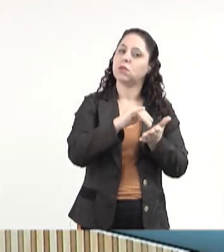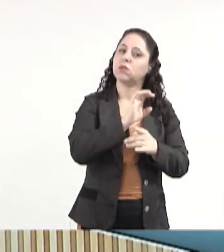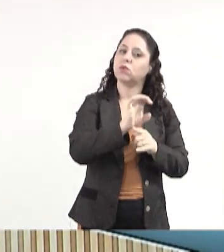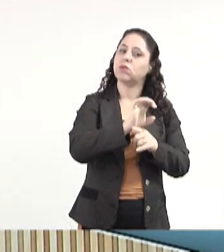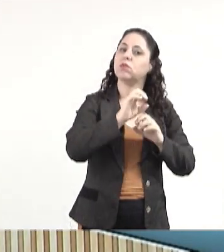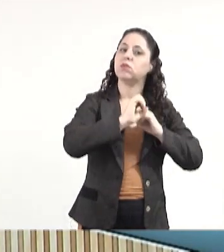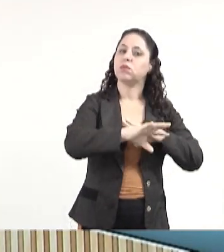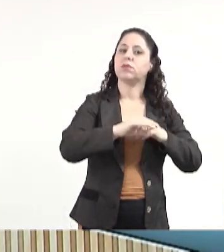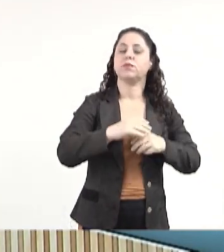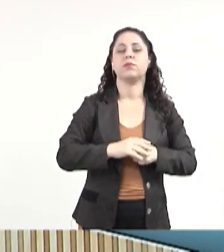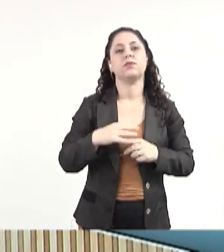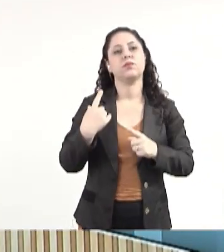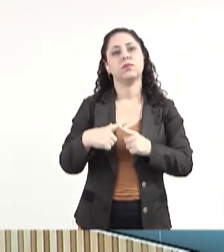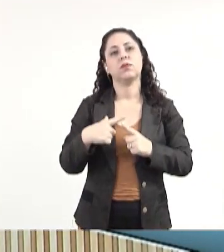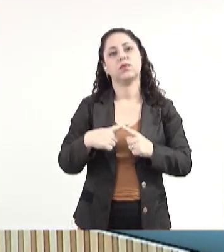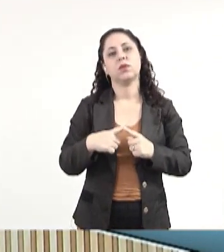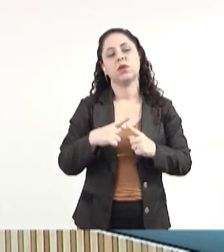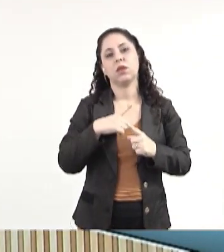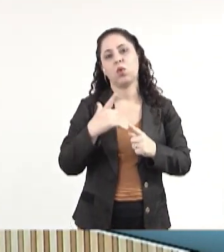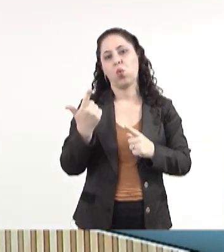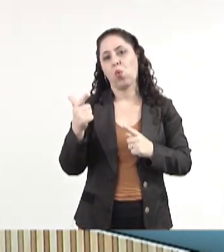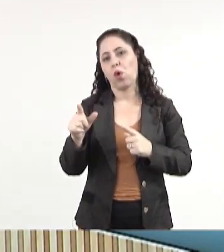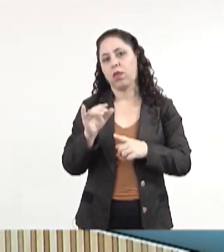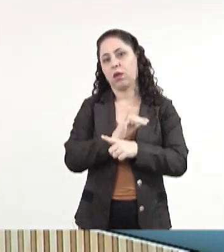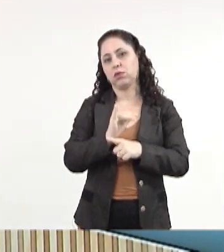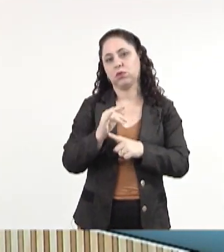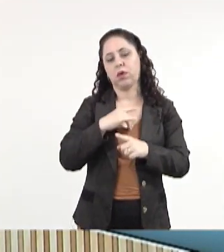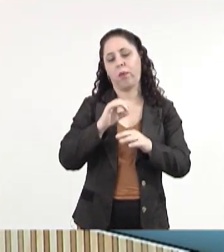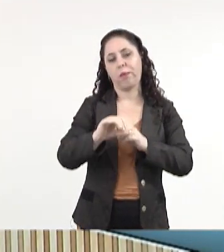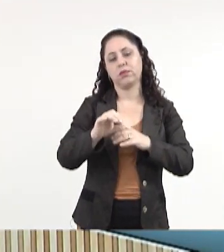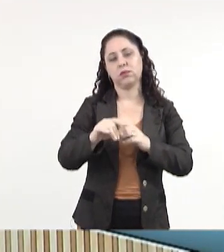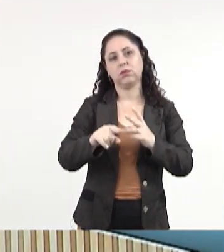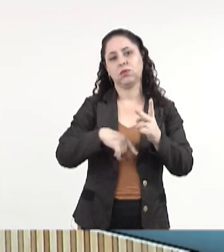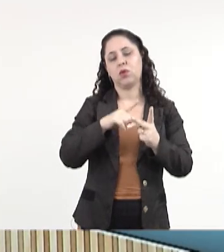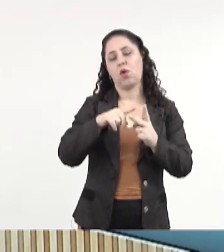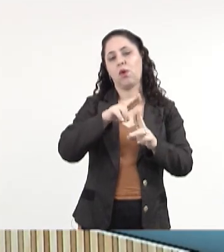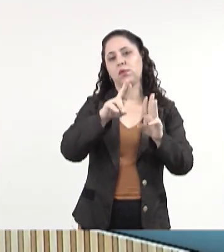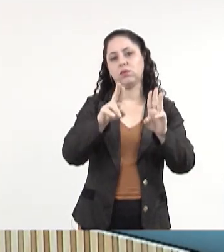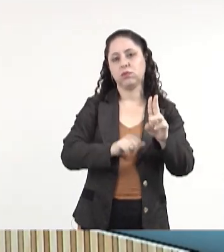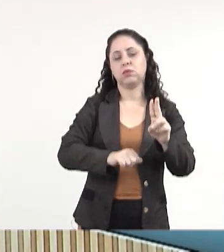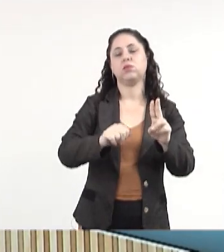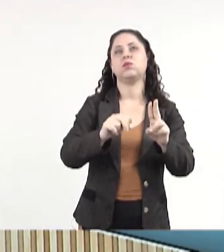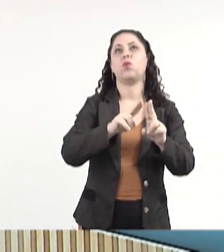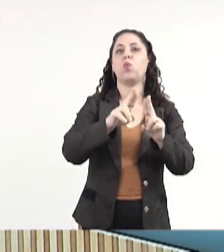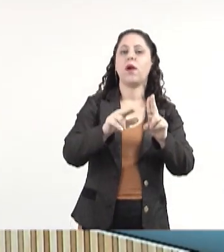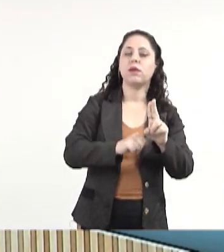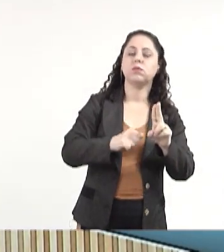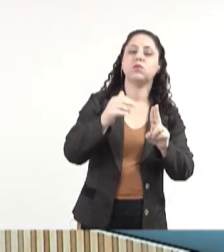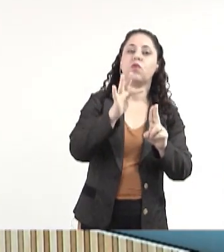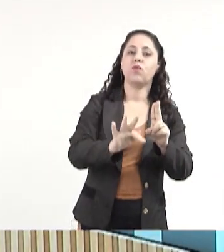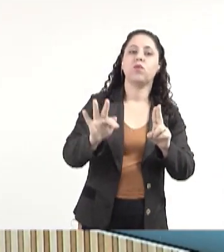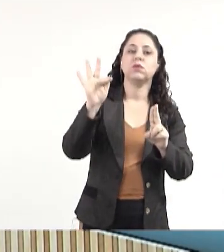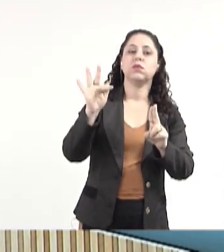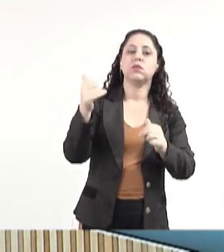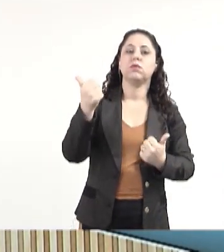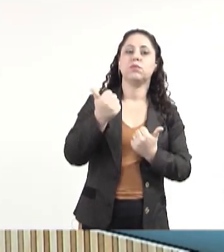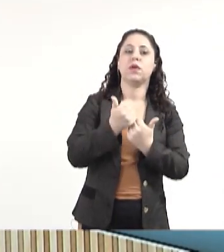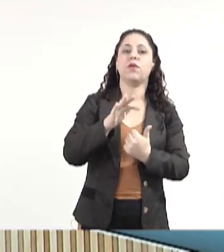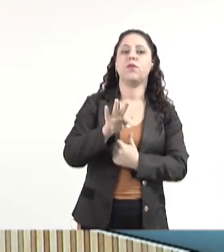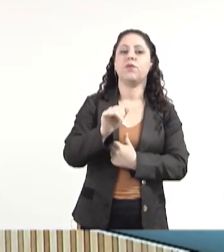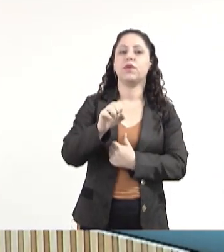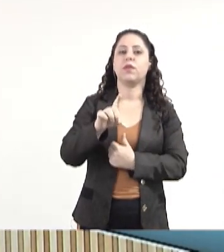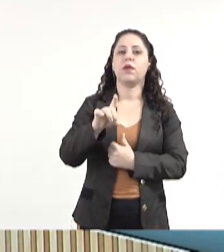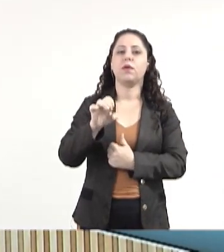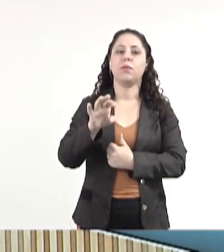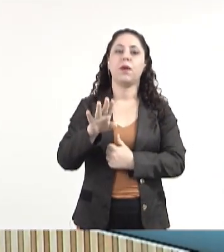de Estado de Educação, porque existem outras ações em educação do governo, o EMES, a Fundação de Apoio à Educação Básica, que é a